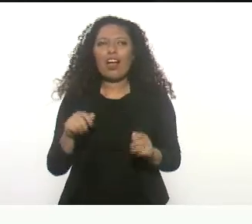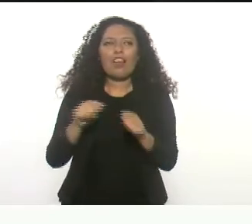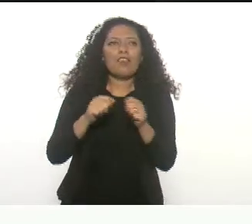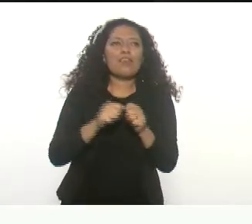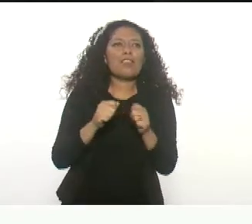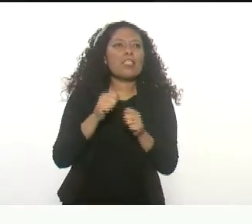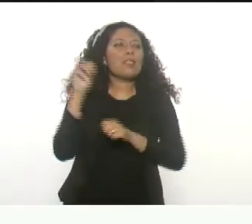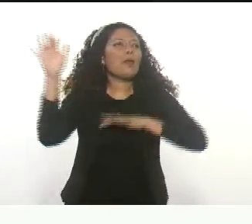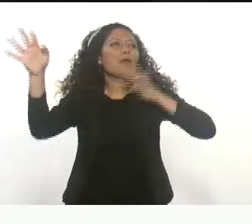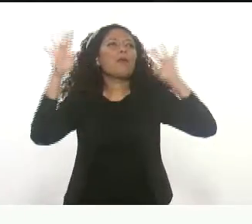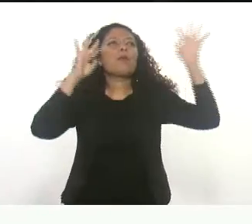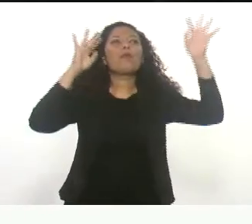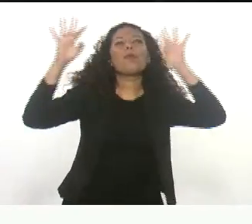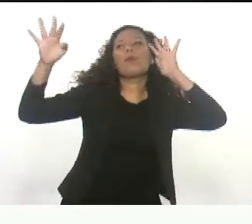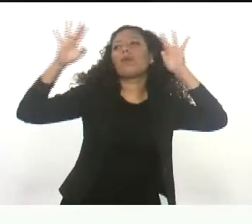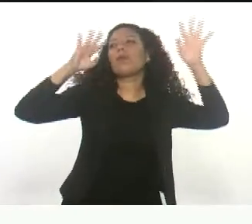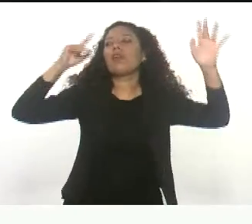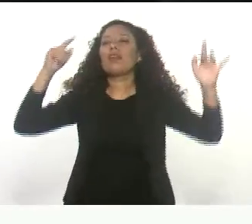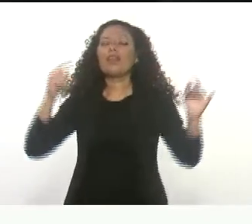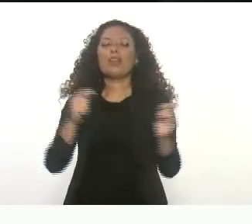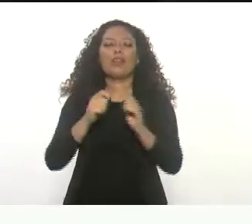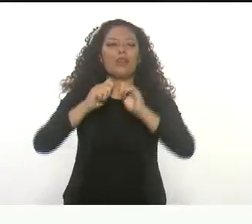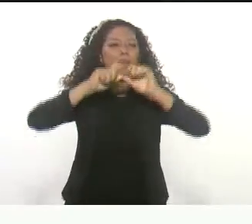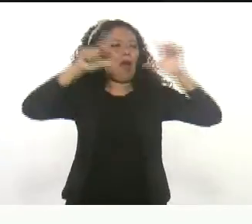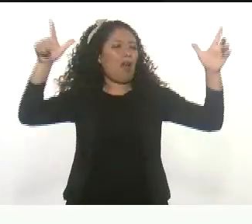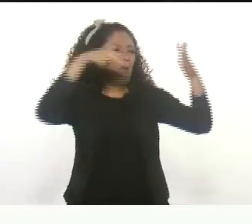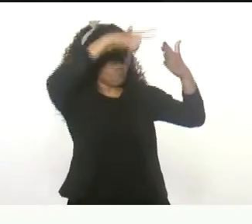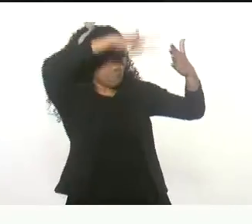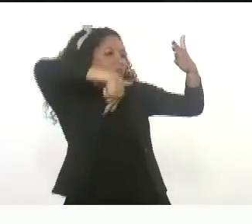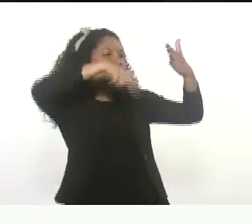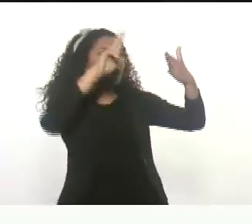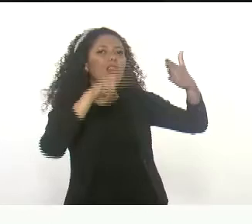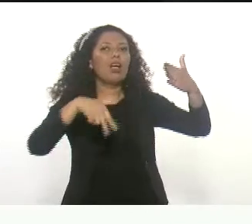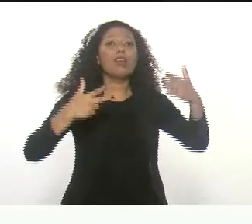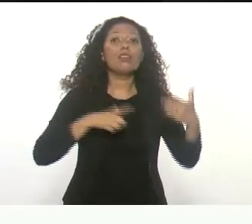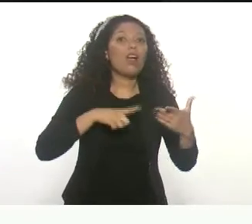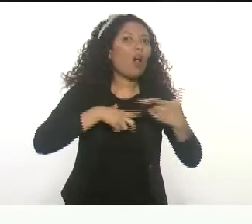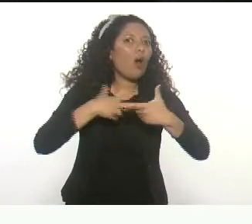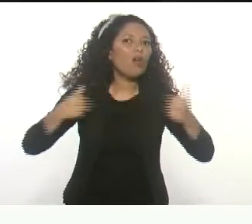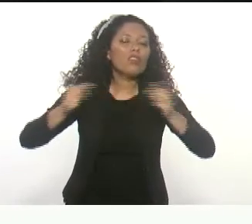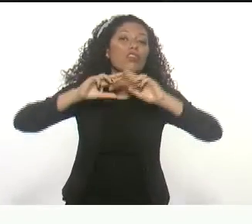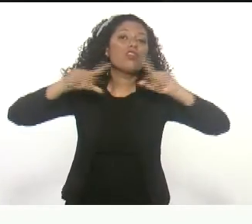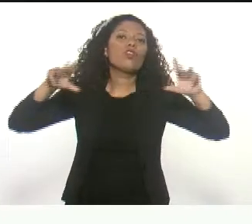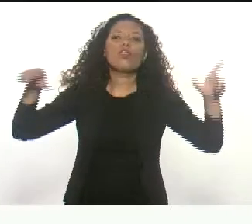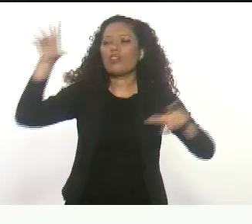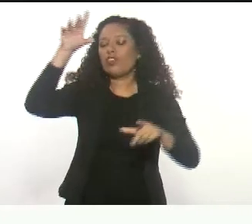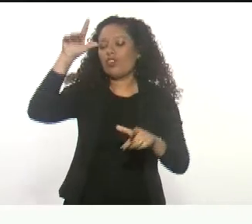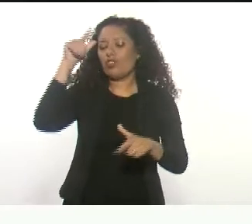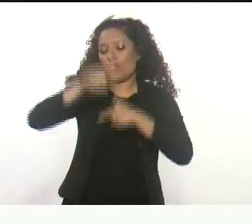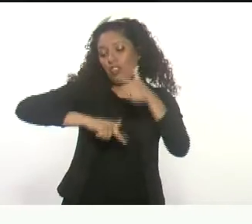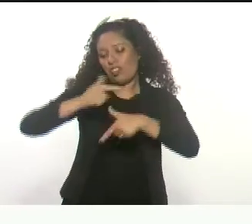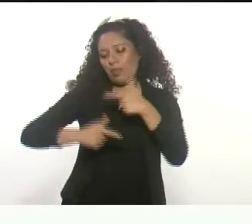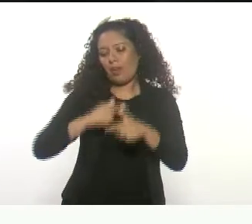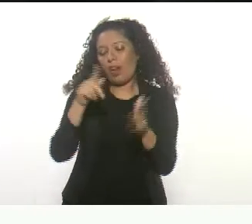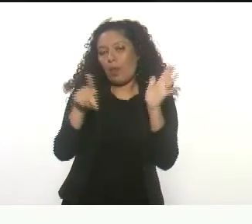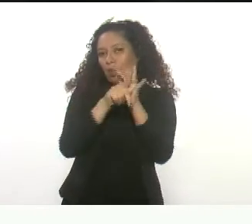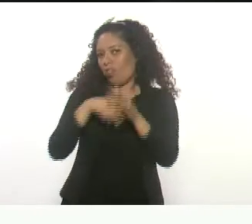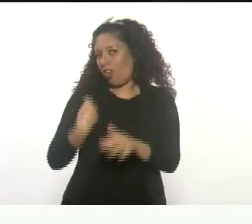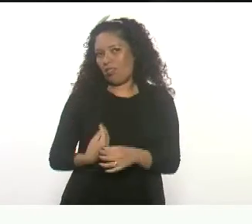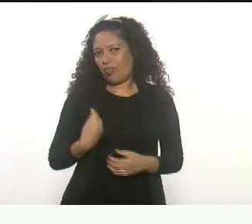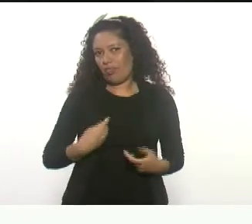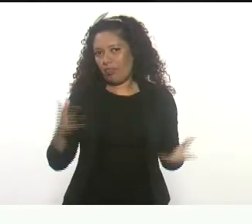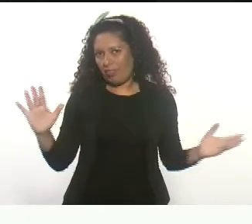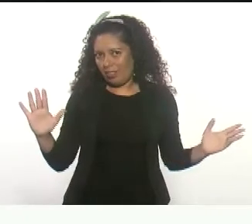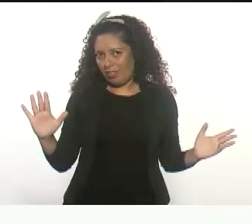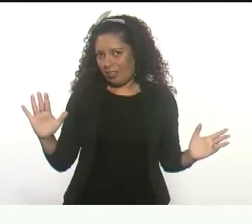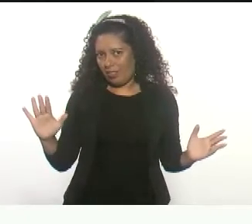sonhos, desenhavam, penduravam, faziam um varal. Então, tem várias formas, né, de trabalhar projeto de vida. E, de